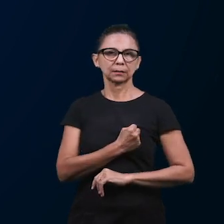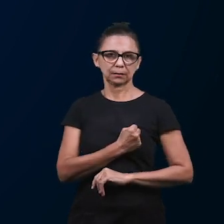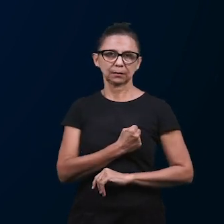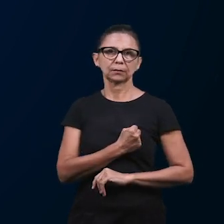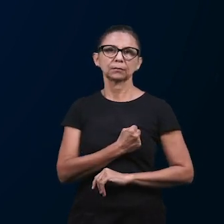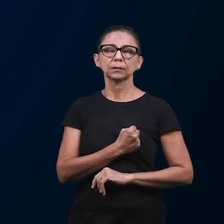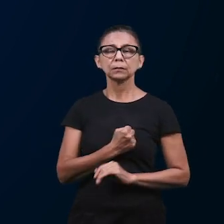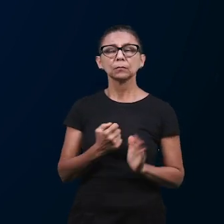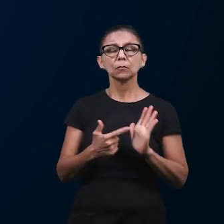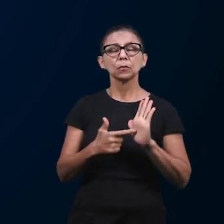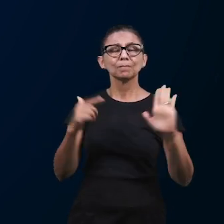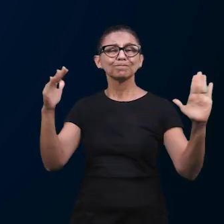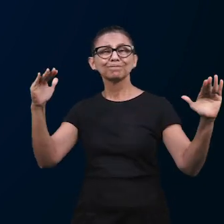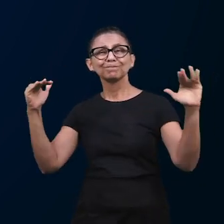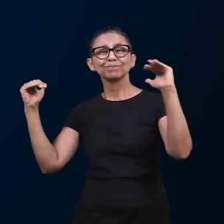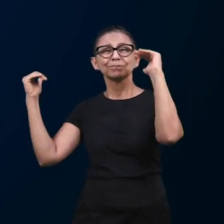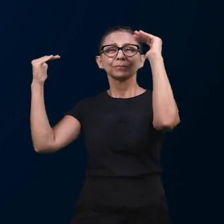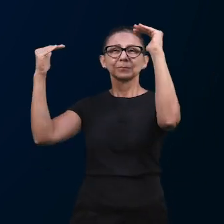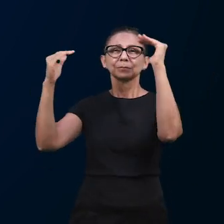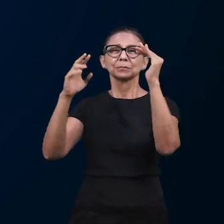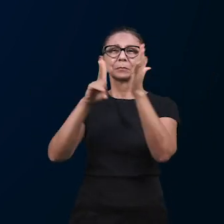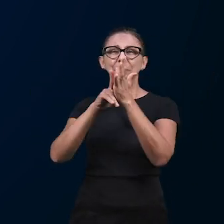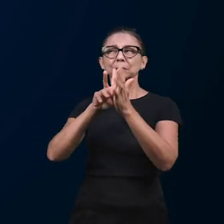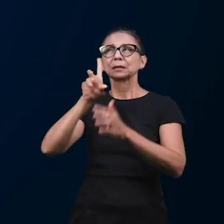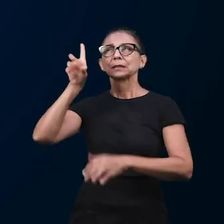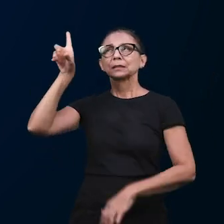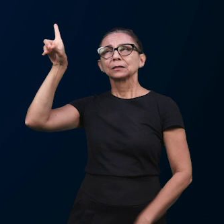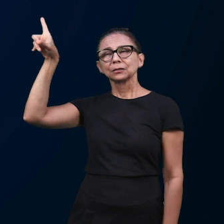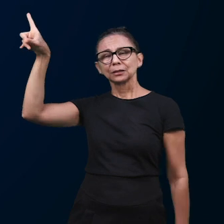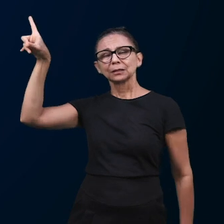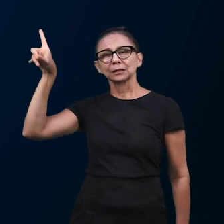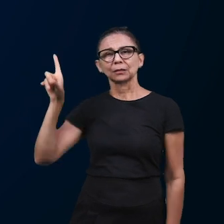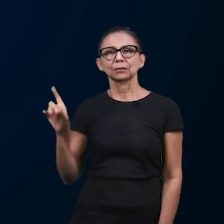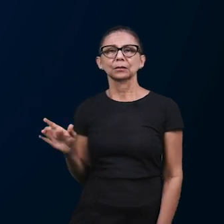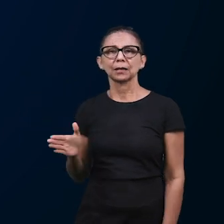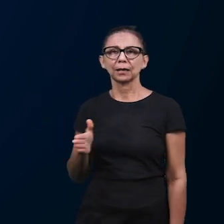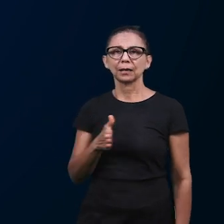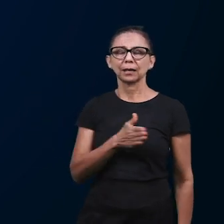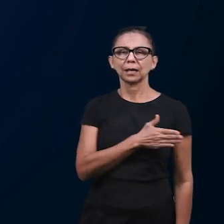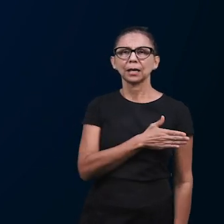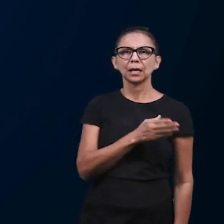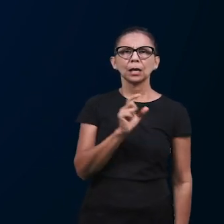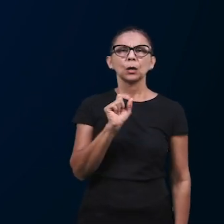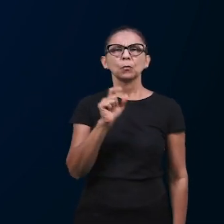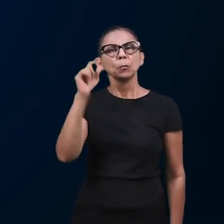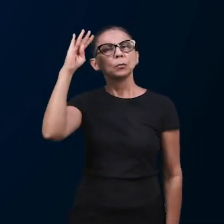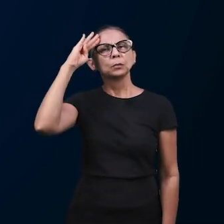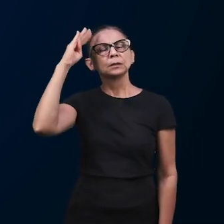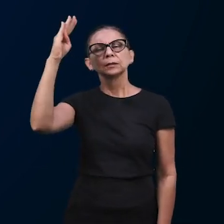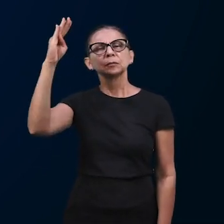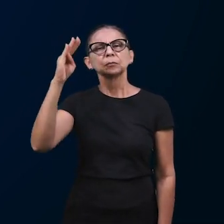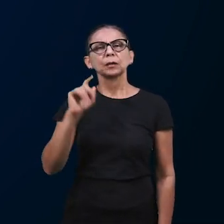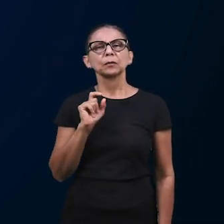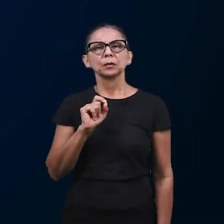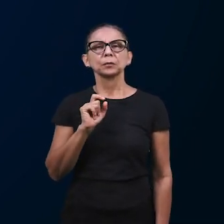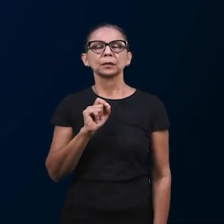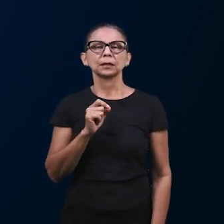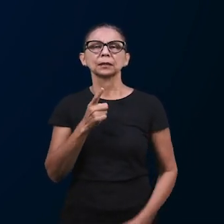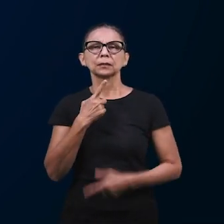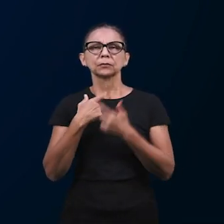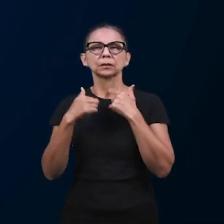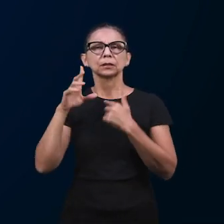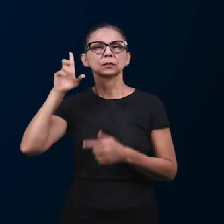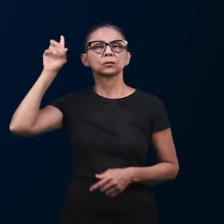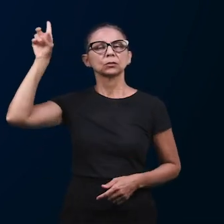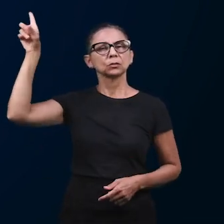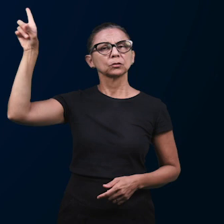à soberania de Deus. Quando, irmãos, nós falamos do propósito principal de Deus,